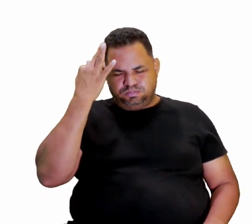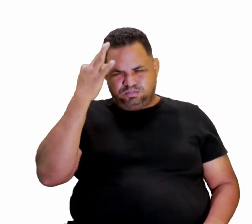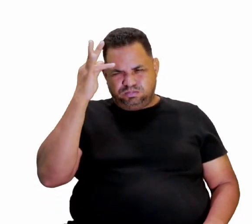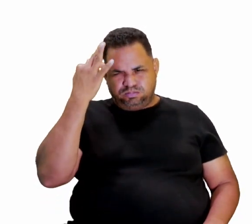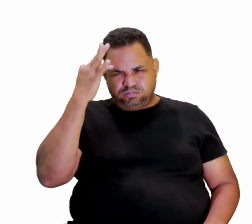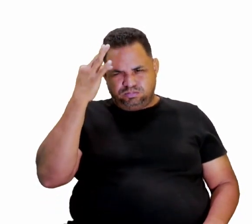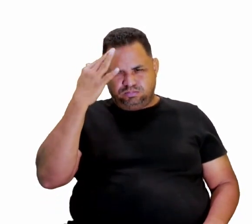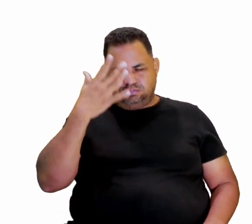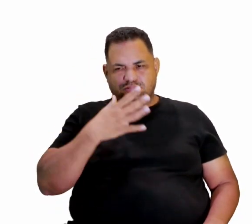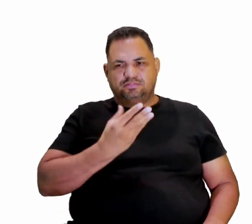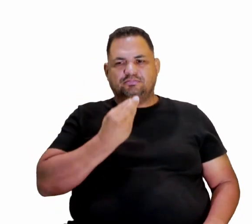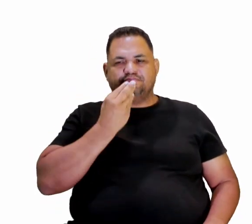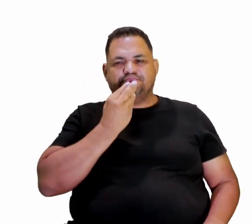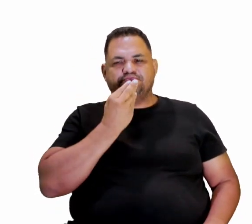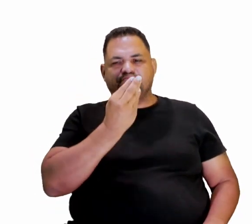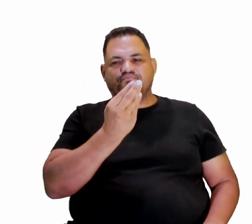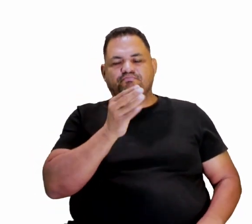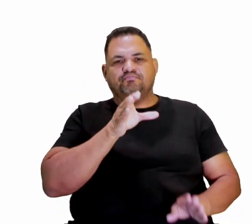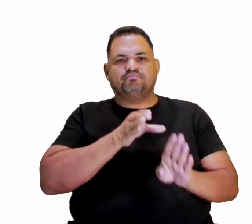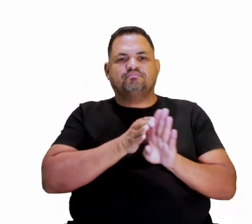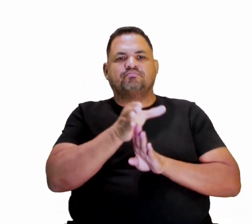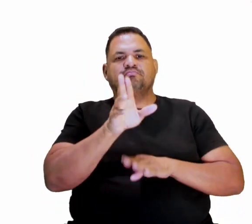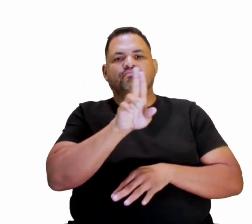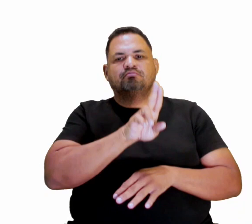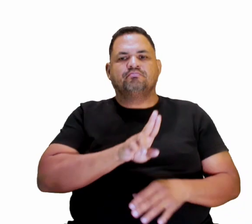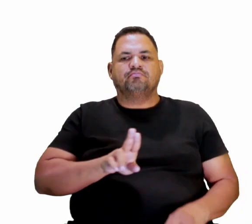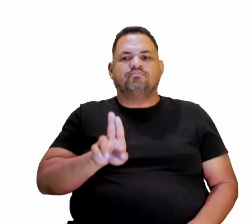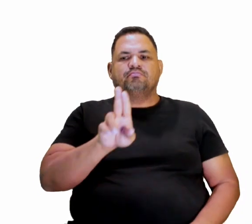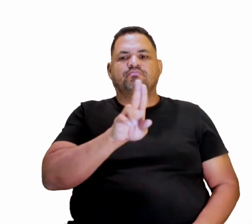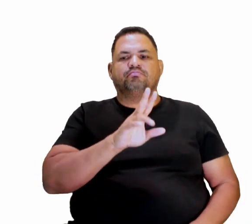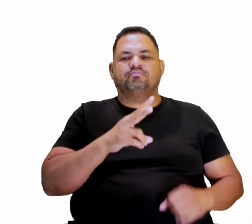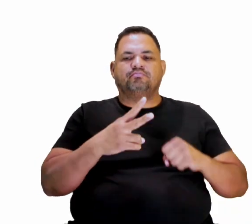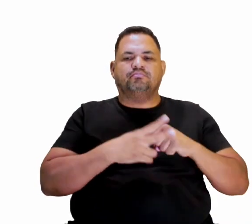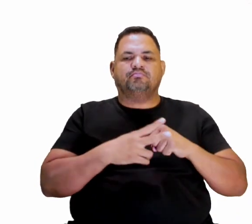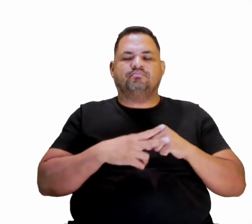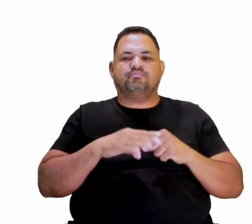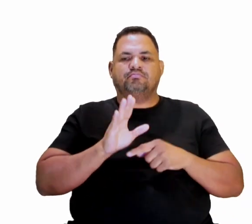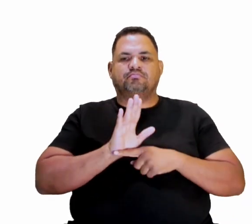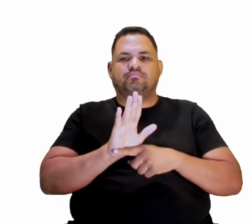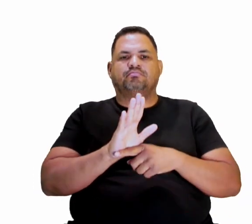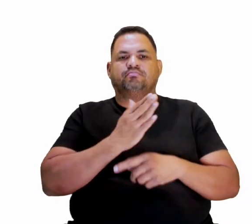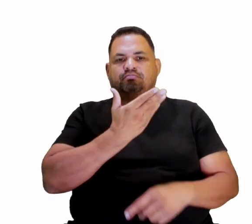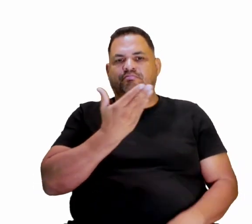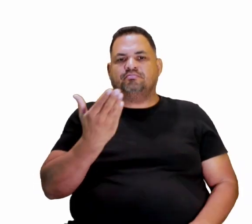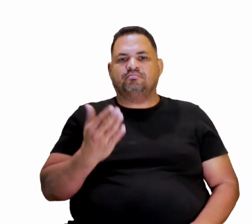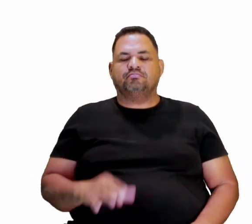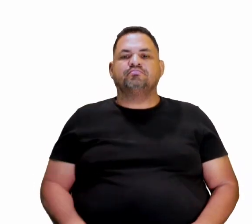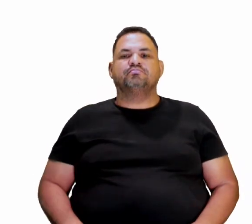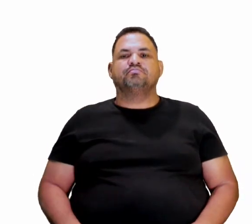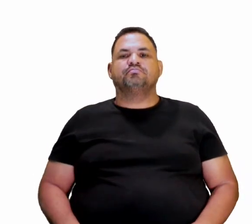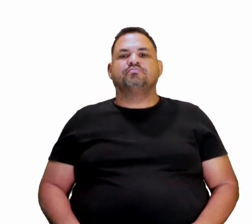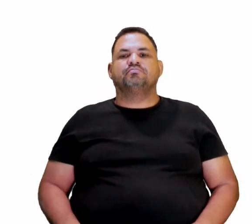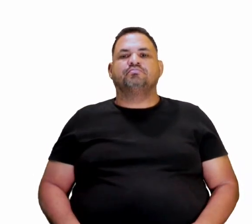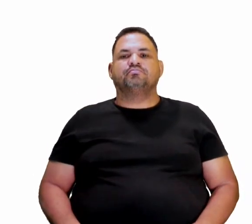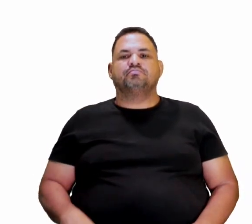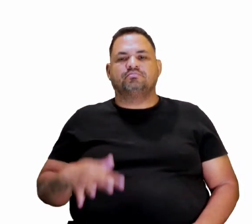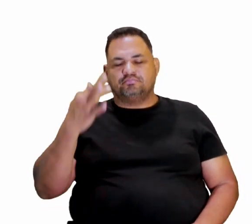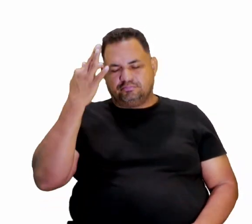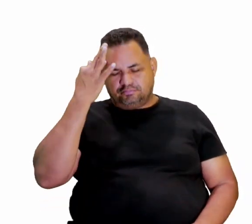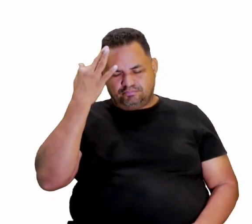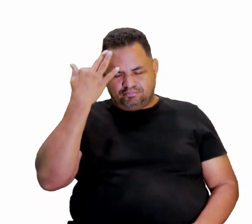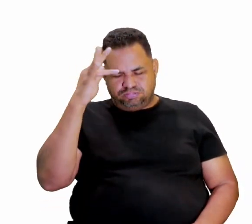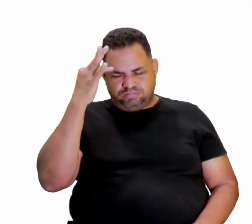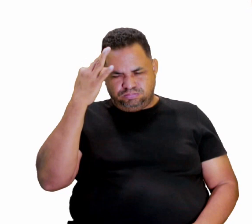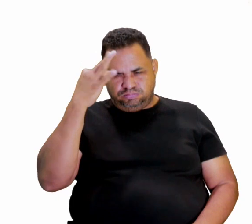e pedindo um conselho usando o meu verbo auxiliar should. Então ele tá ali com uma